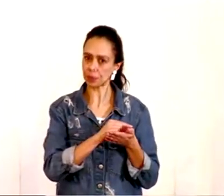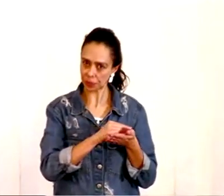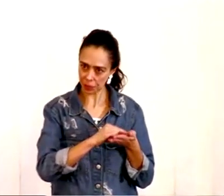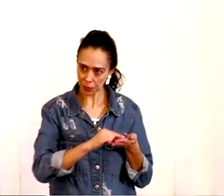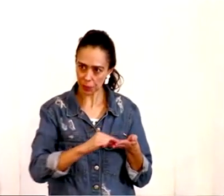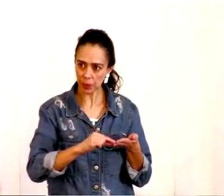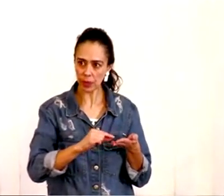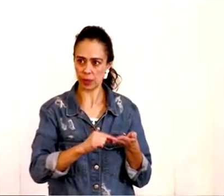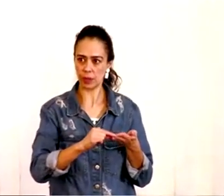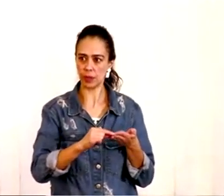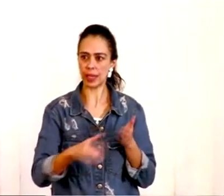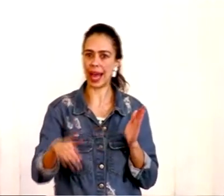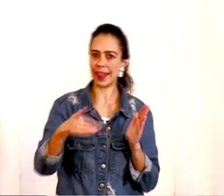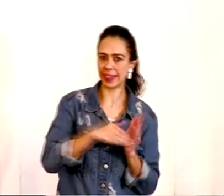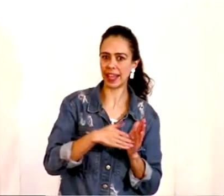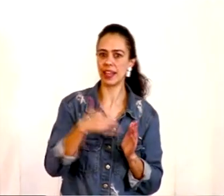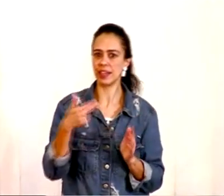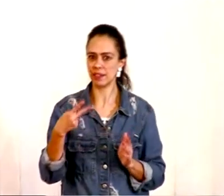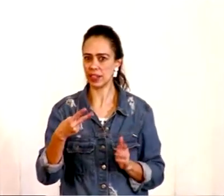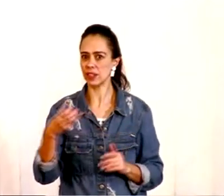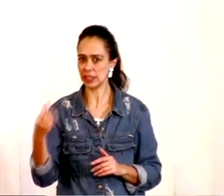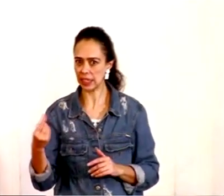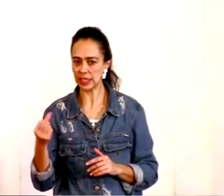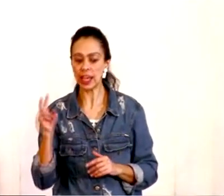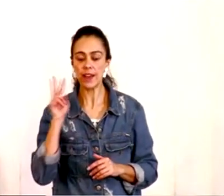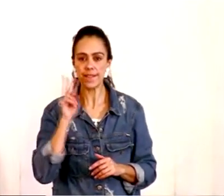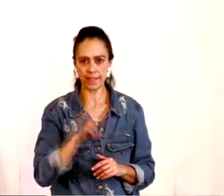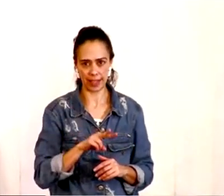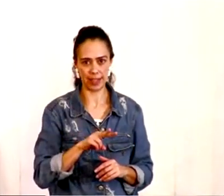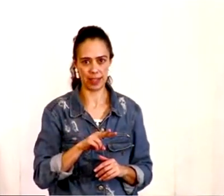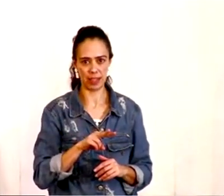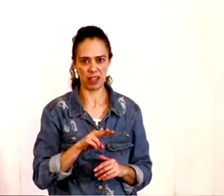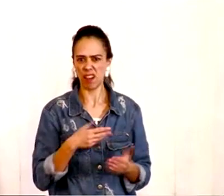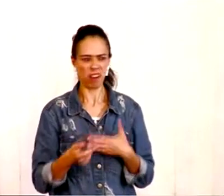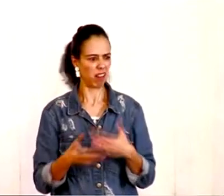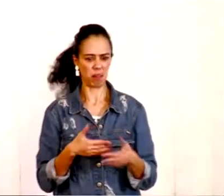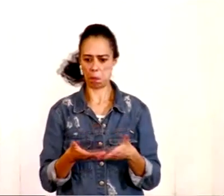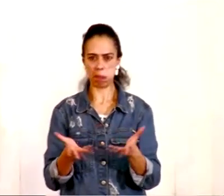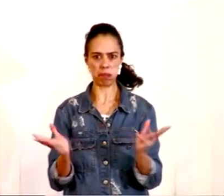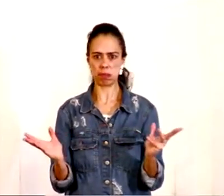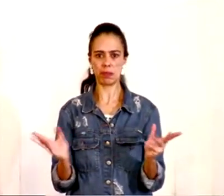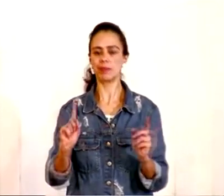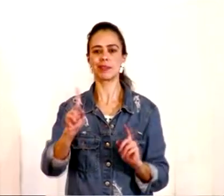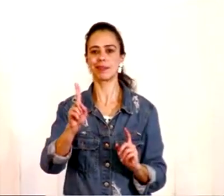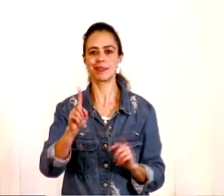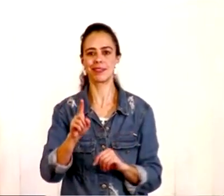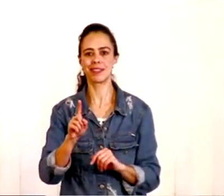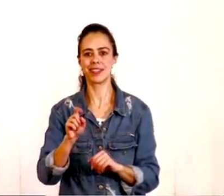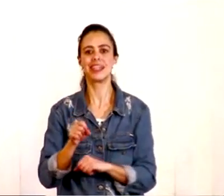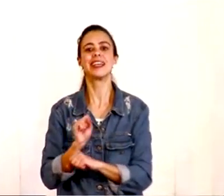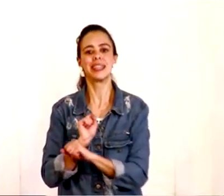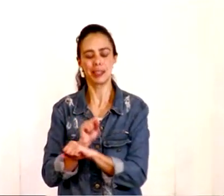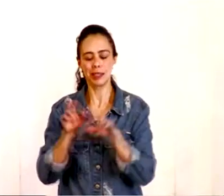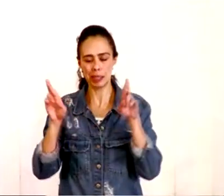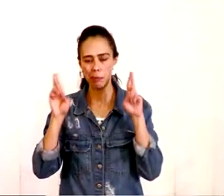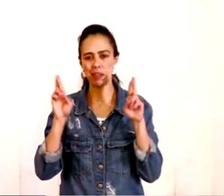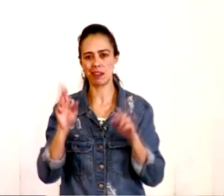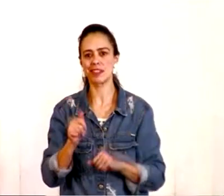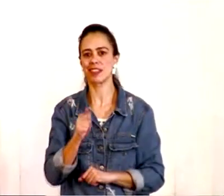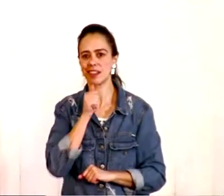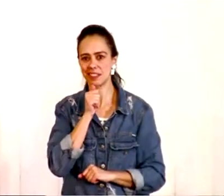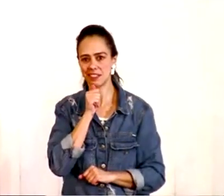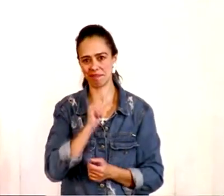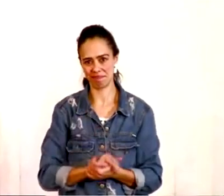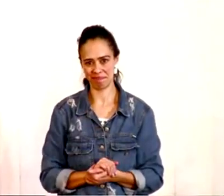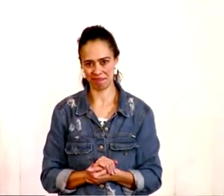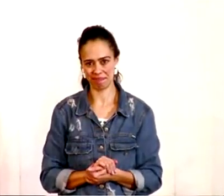mostrar esperança. Abel, que era descendência, era da semente da mulher,